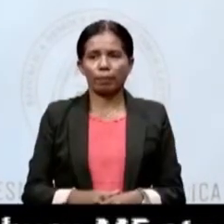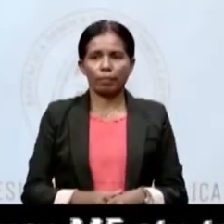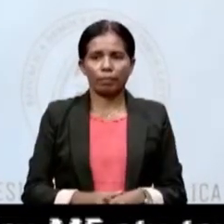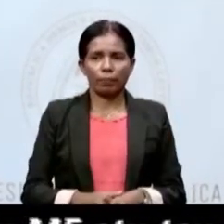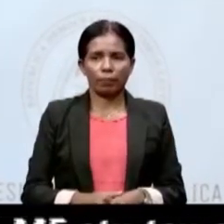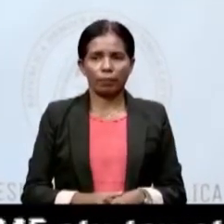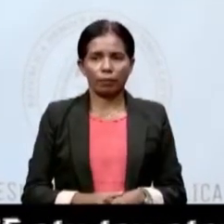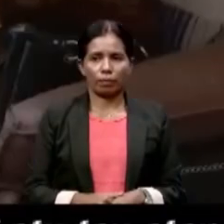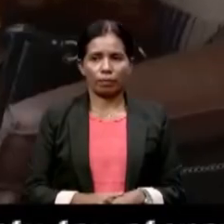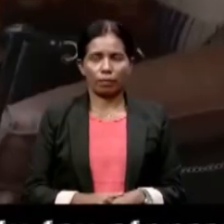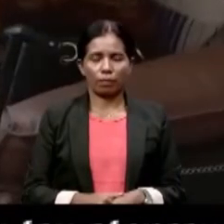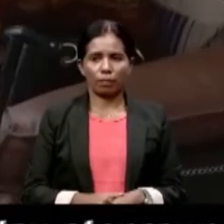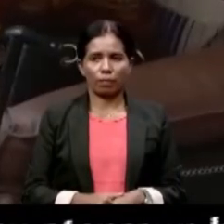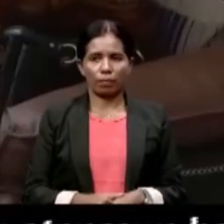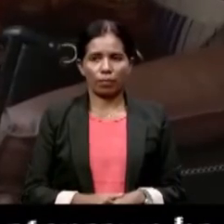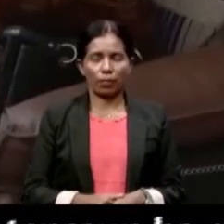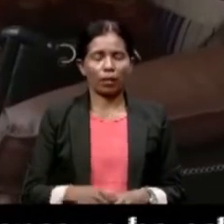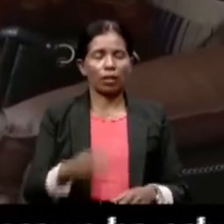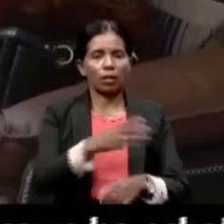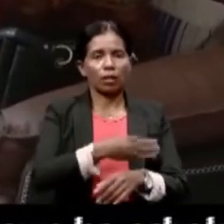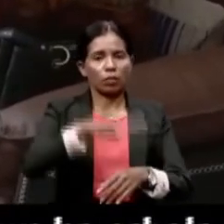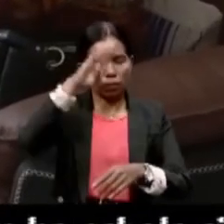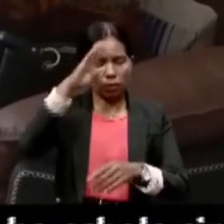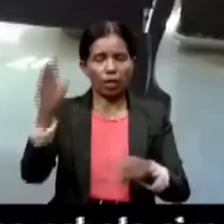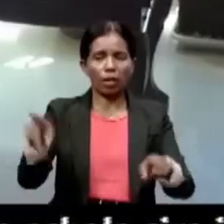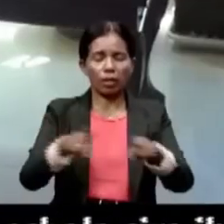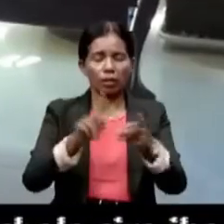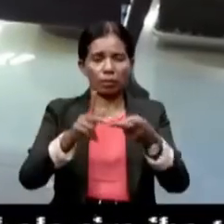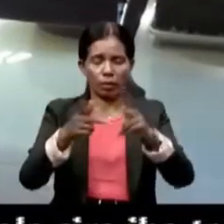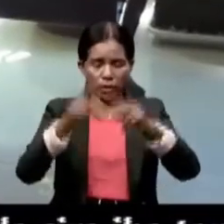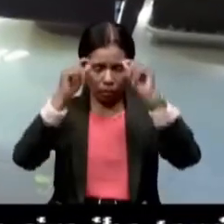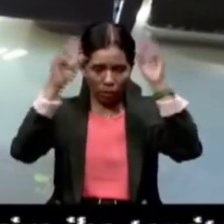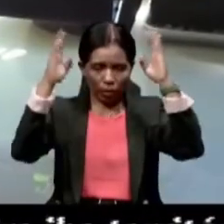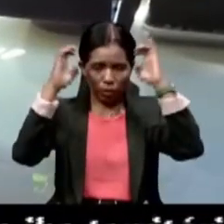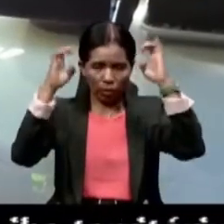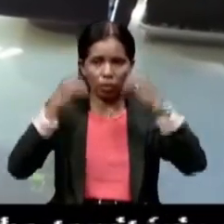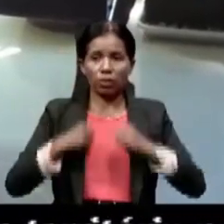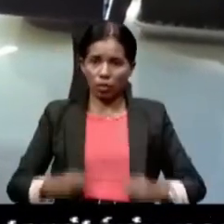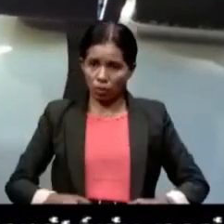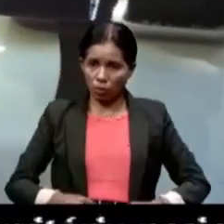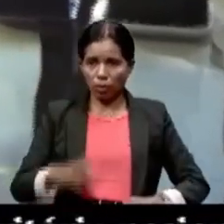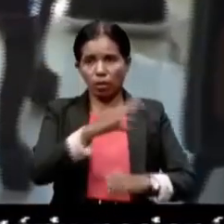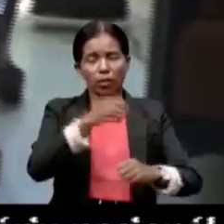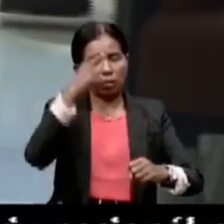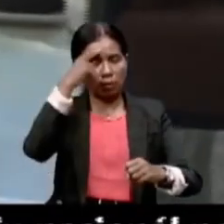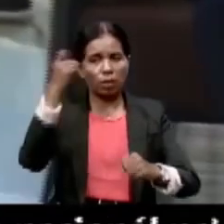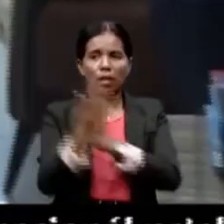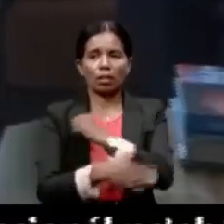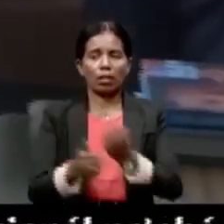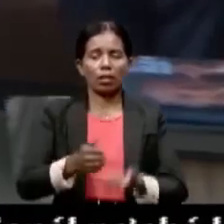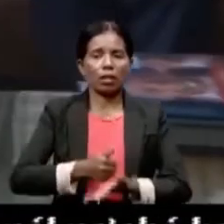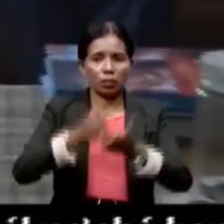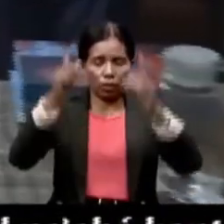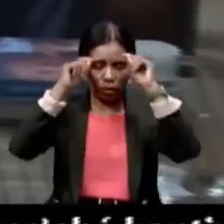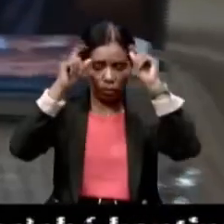música e de pintura. Cuba está nessa parceiro Timor-Leste e setor educação, no modo saúde, também durante, né? Nação refere apoio